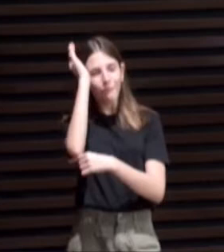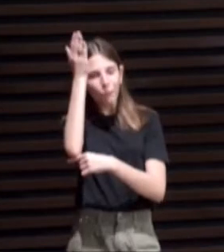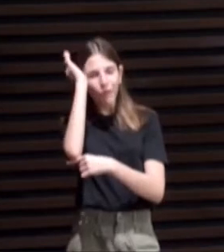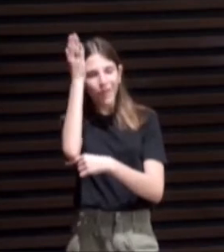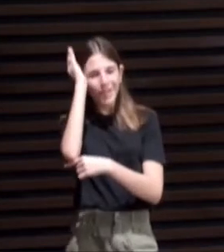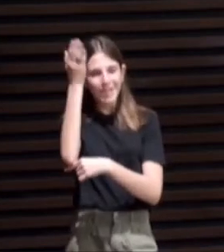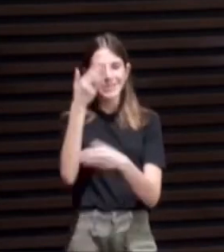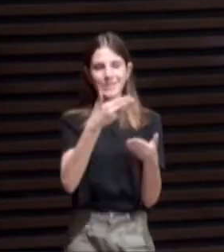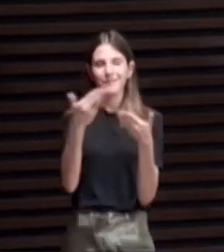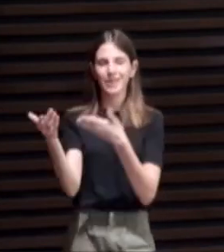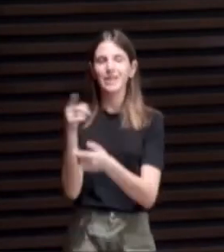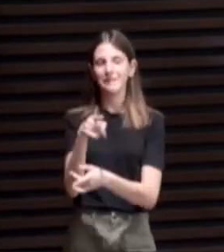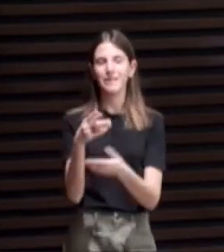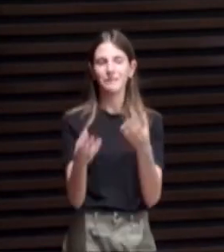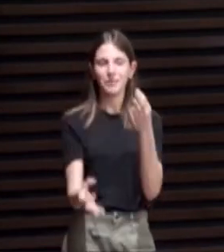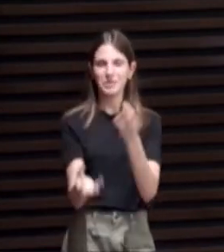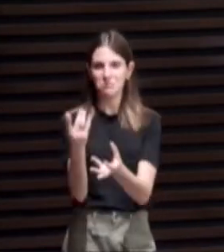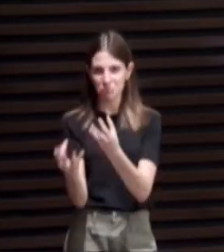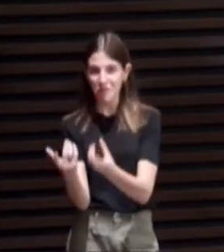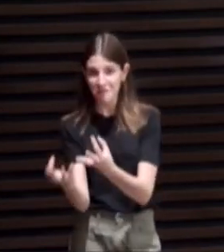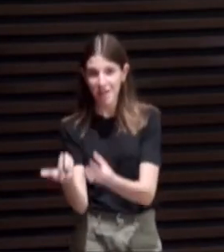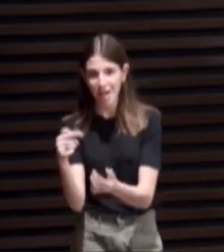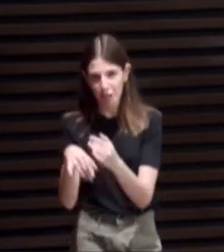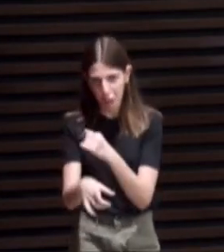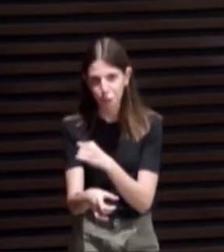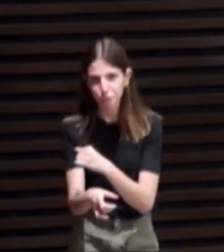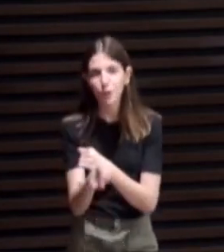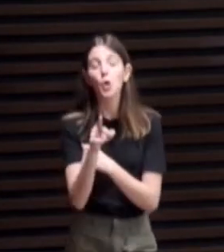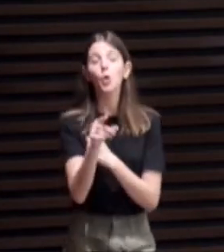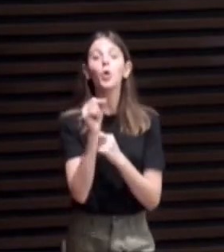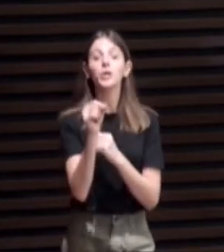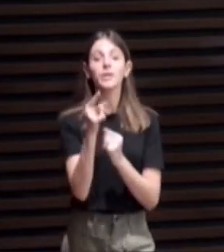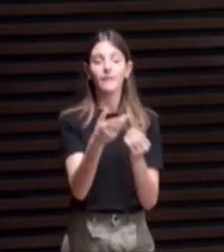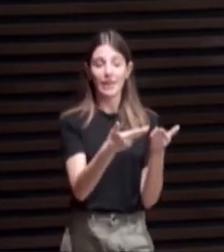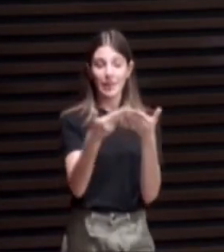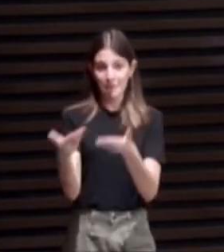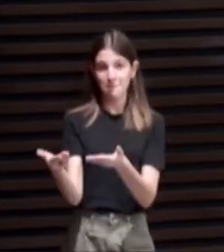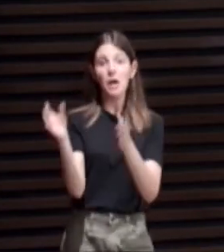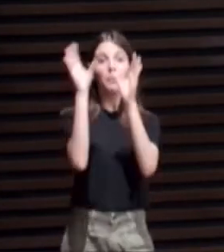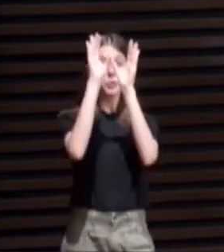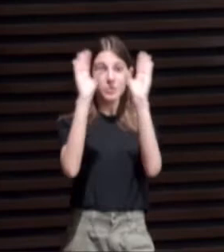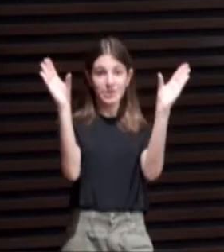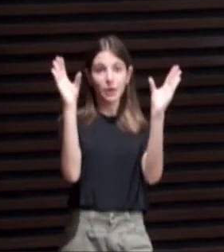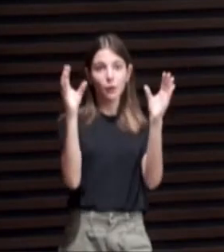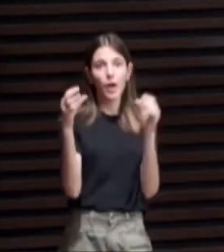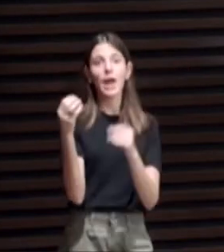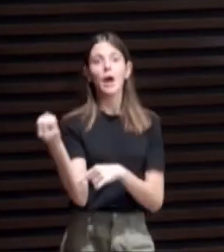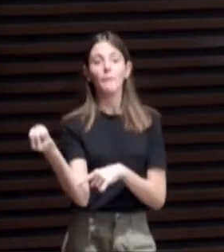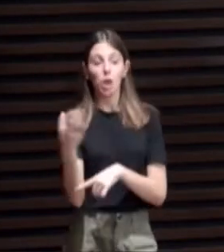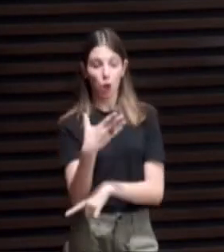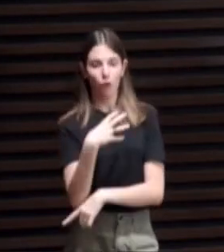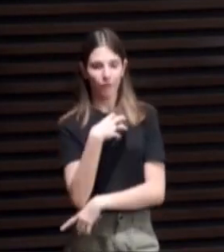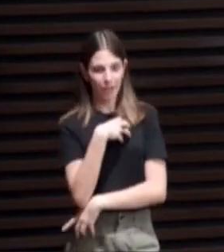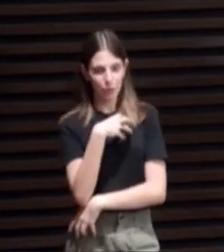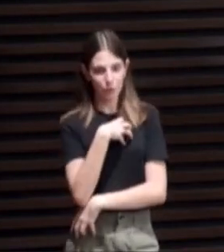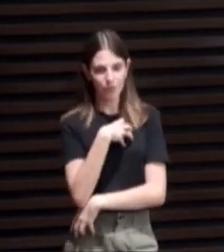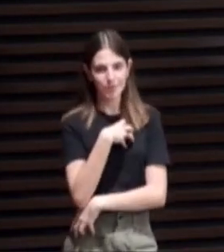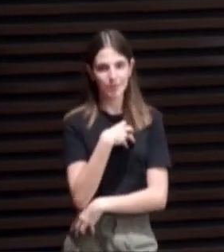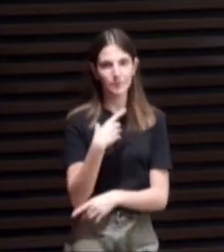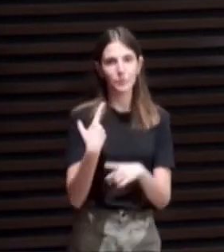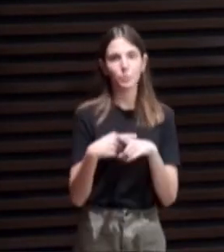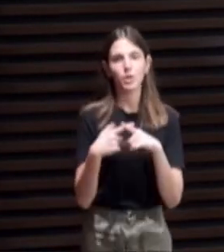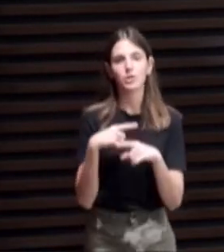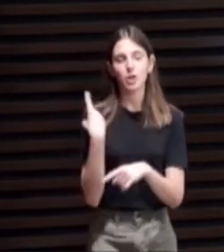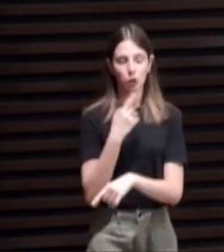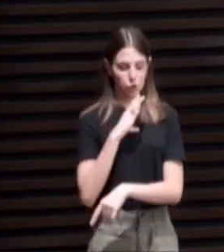é? Aliás, o que vai nos levar para o céu é de uma outra natureza. Por isso que a nossa confiança não está nisso.